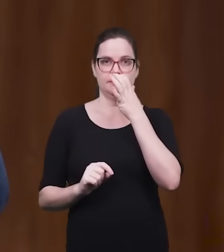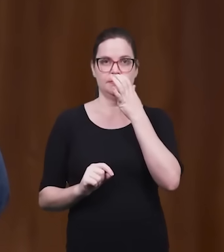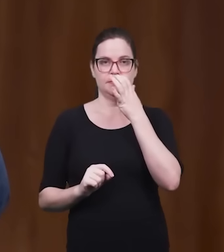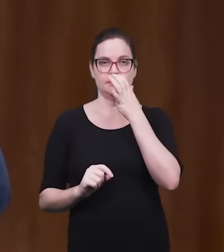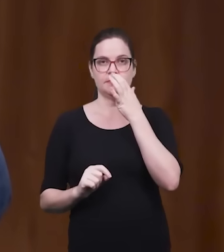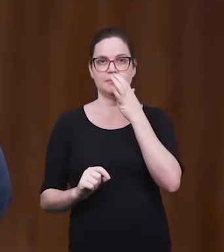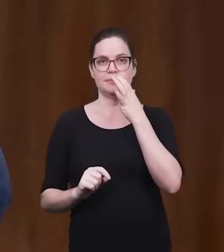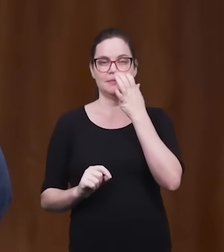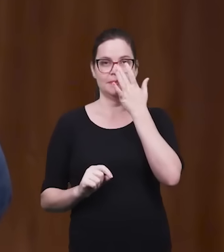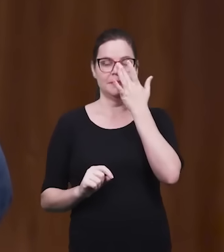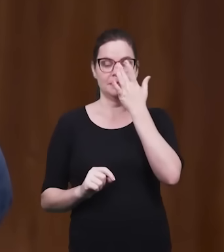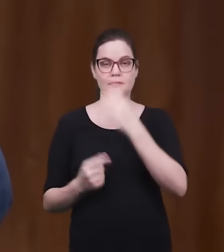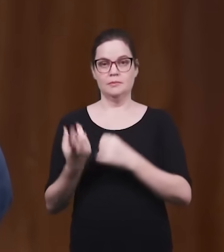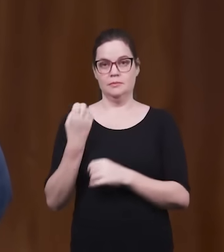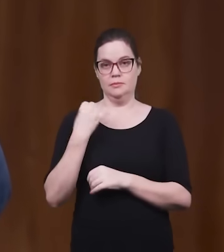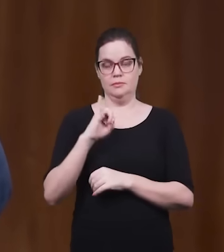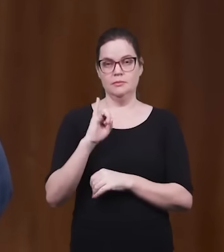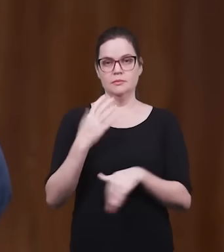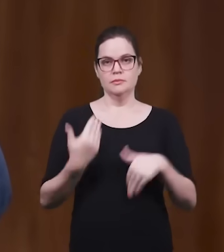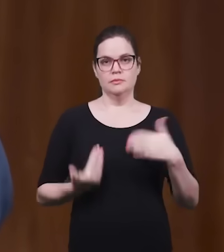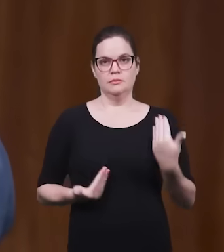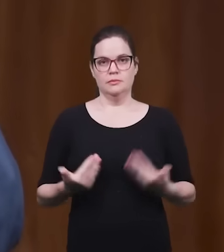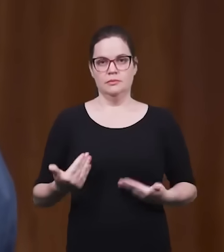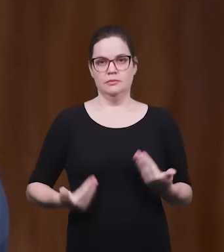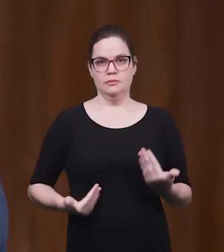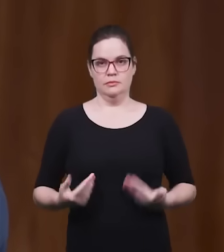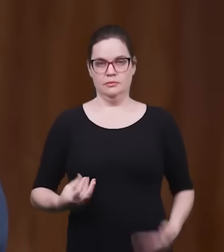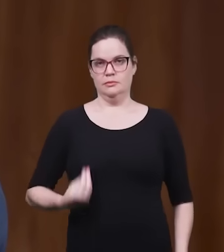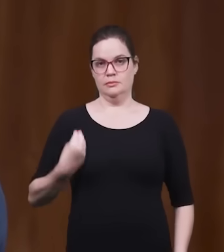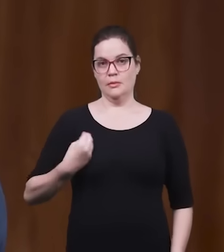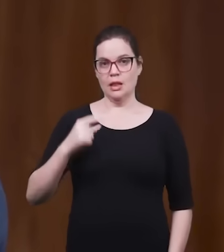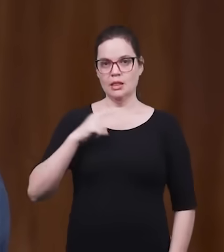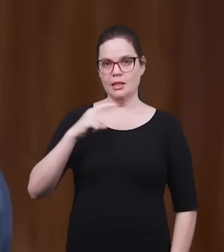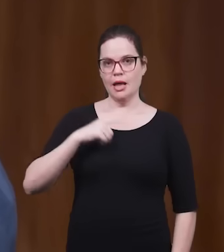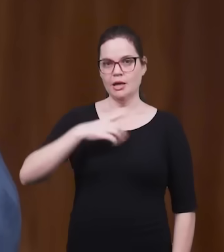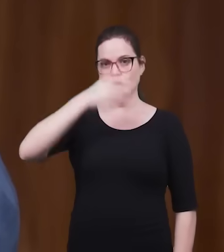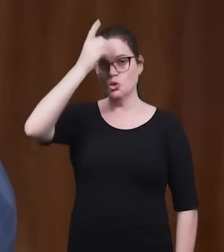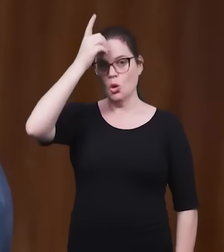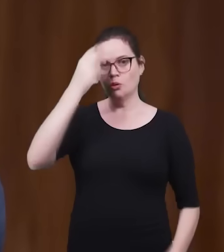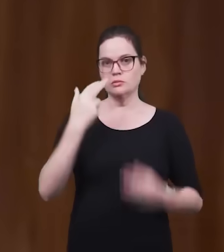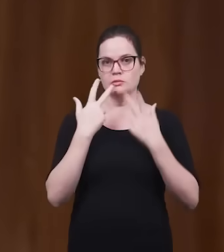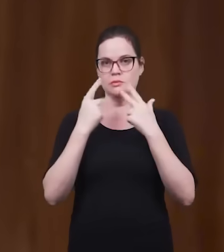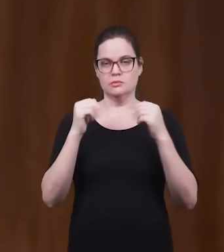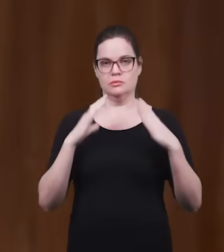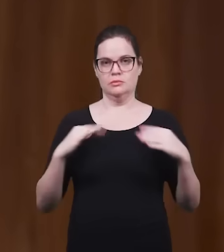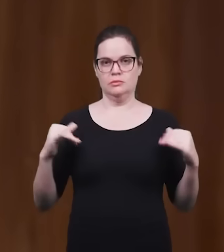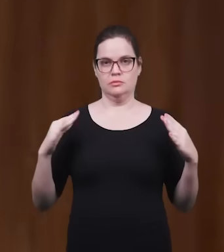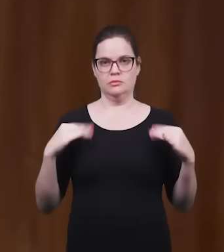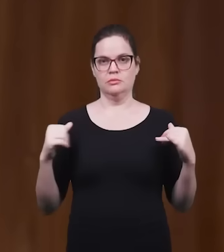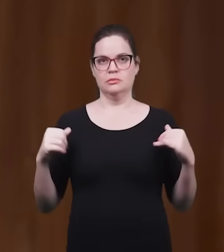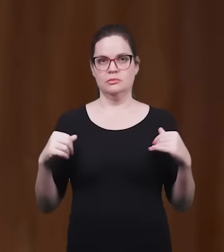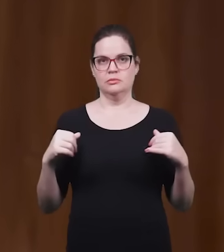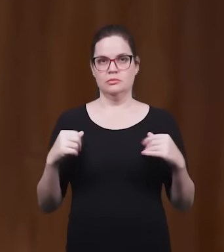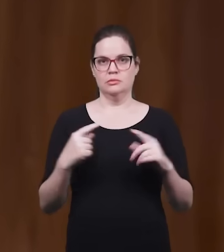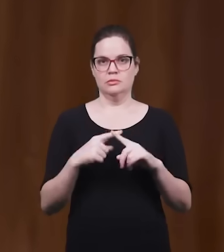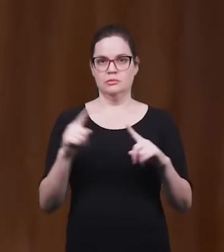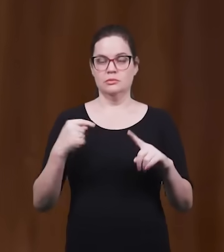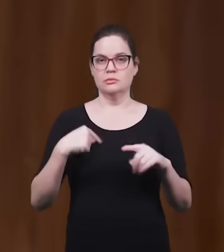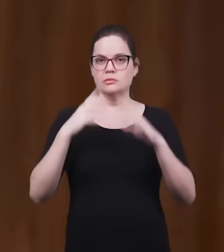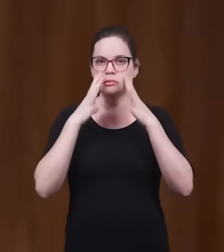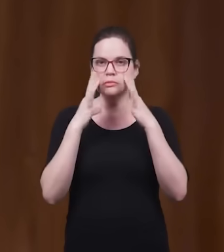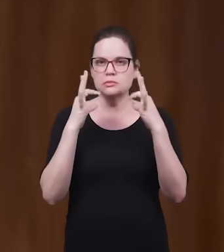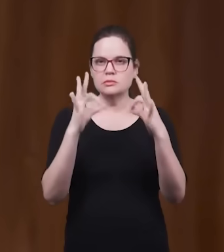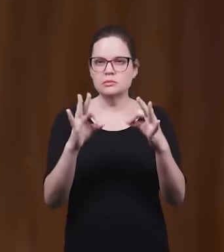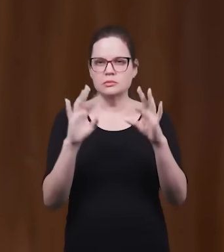se o servo tiver ali, o que tem dom de interpretação de língua, se ele não tiver atento